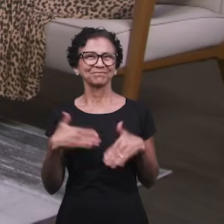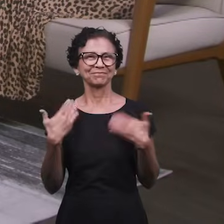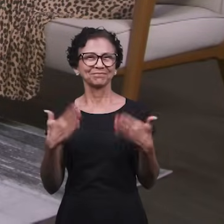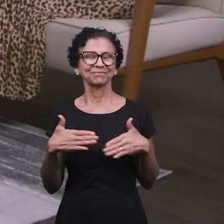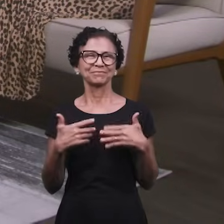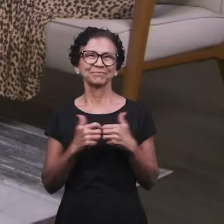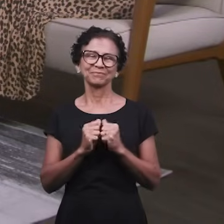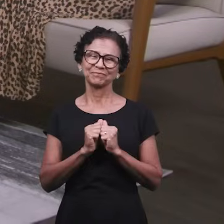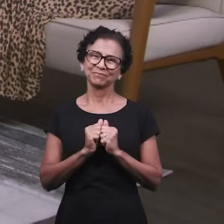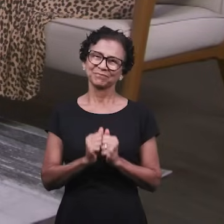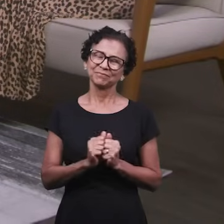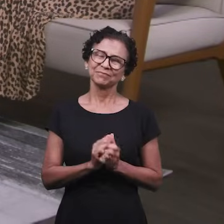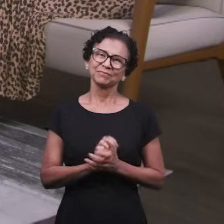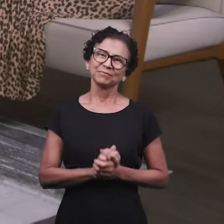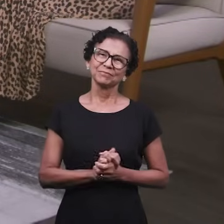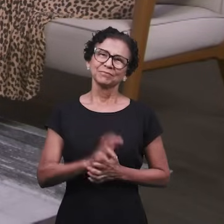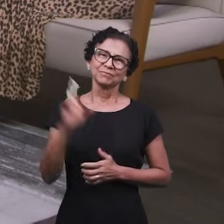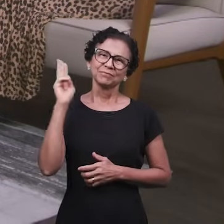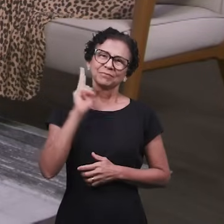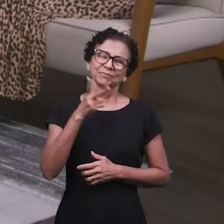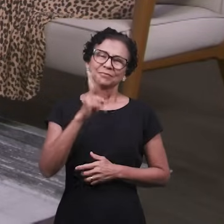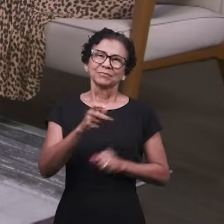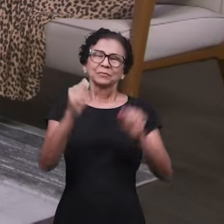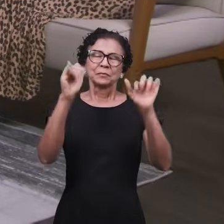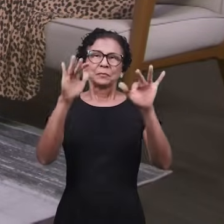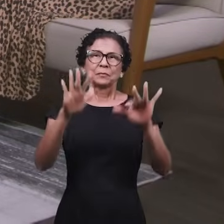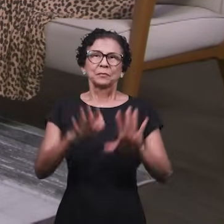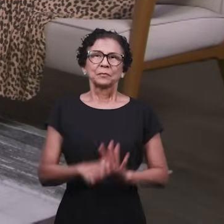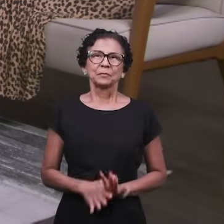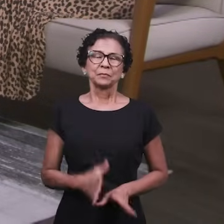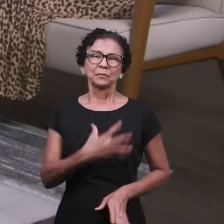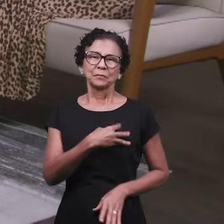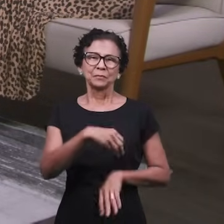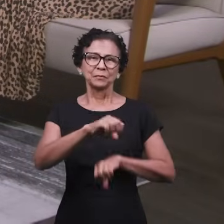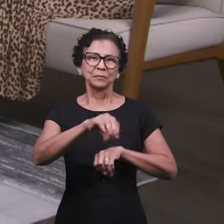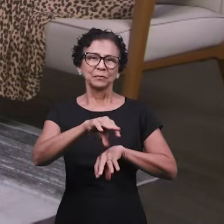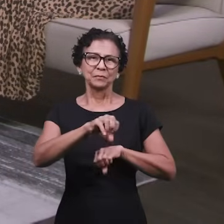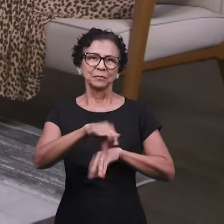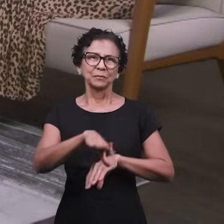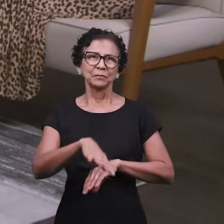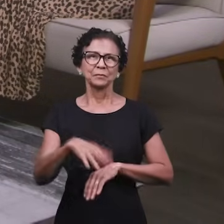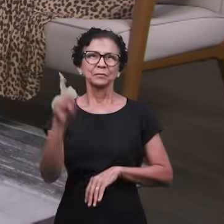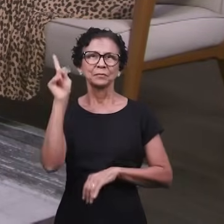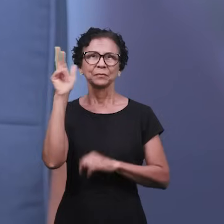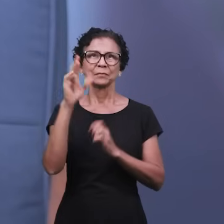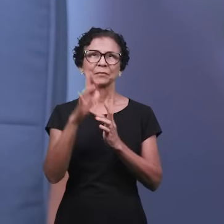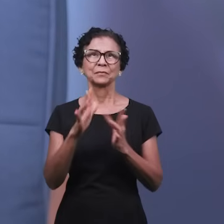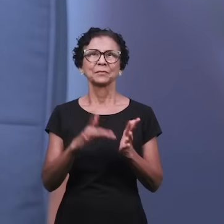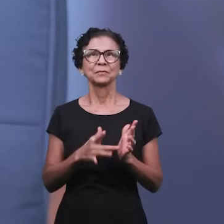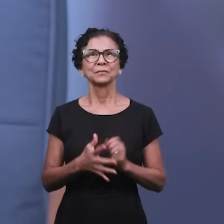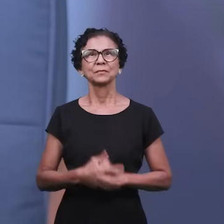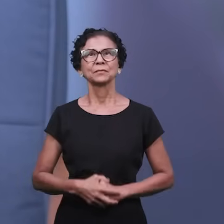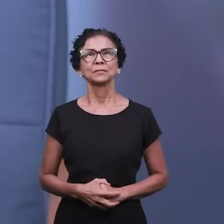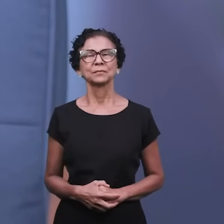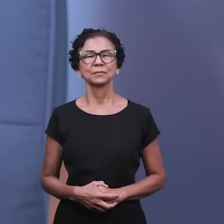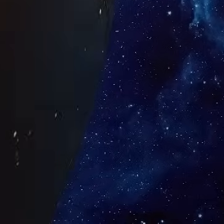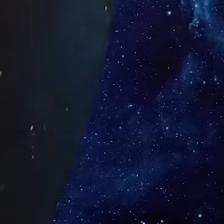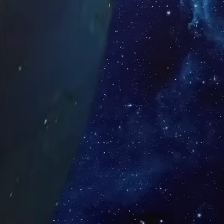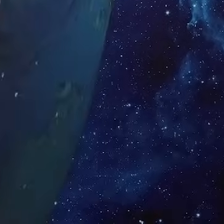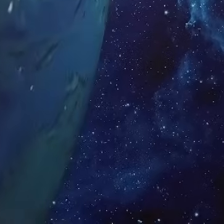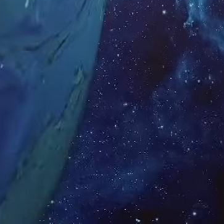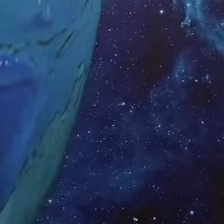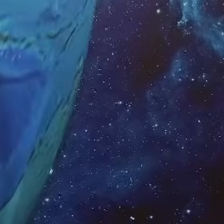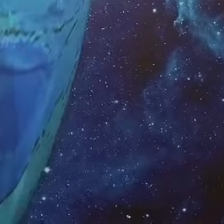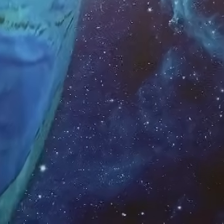alegria estarmos juntas. Amém. E que o Senhor continue nos abençoando na educação dos nossos filhos. A paz do Senhor Jesus.